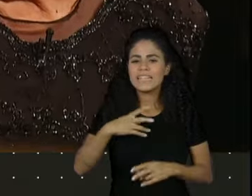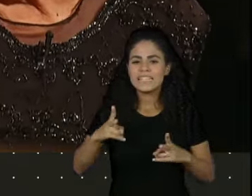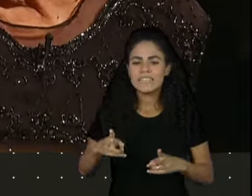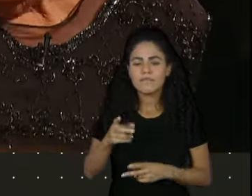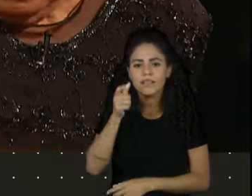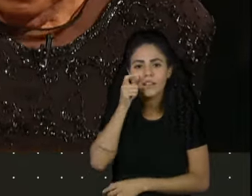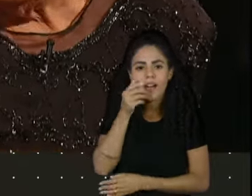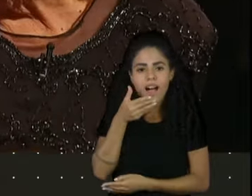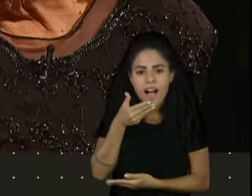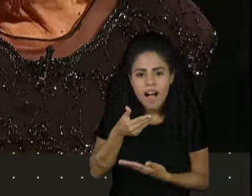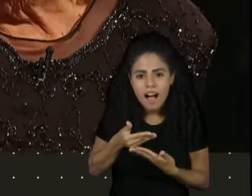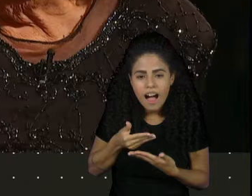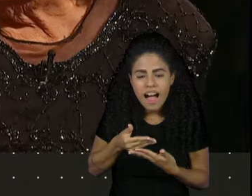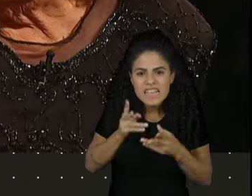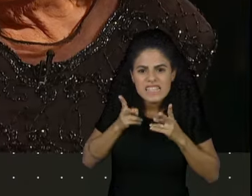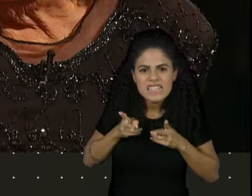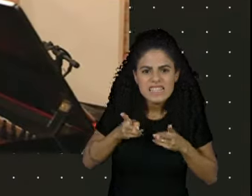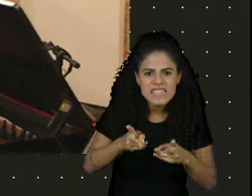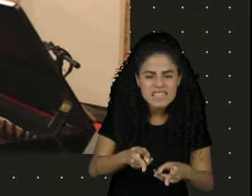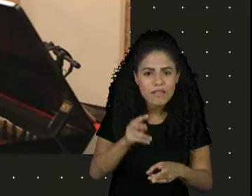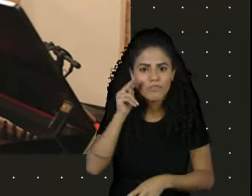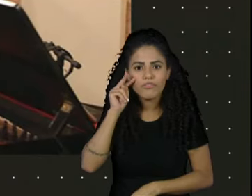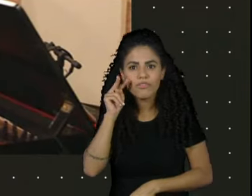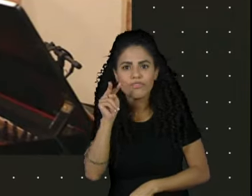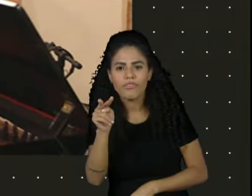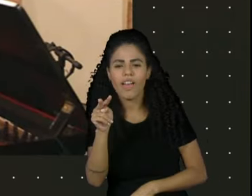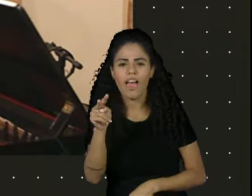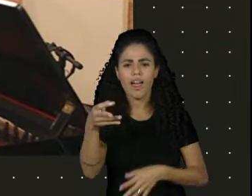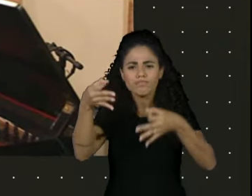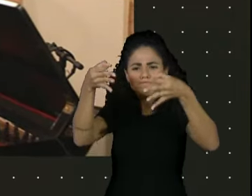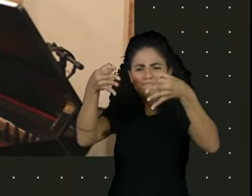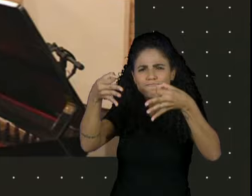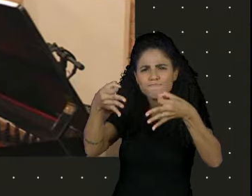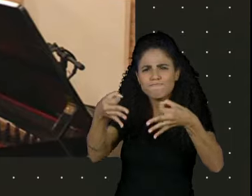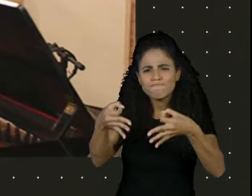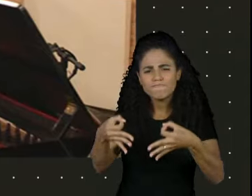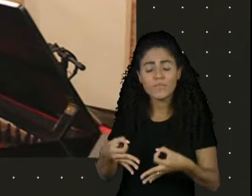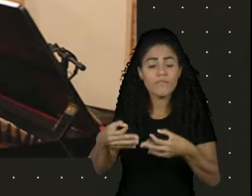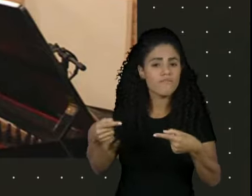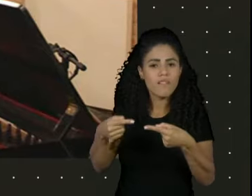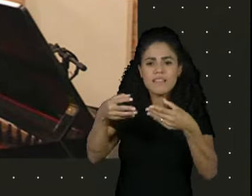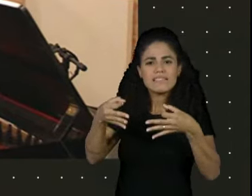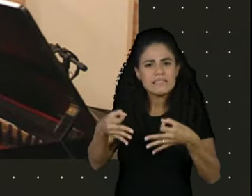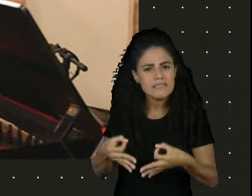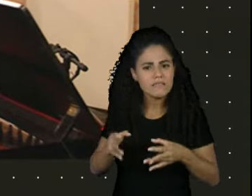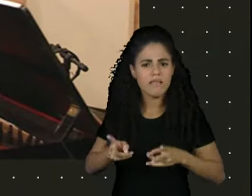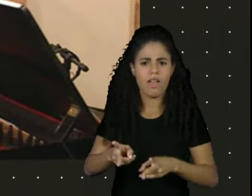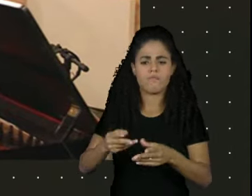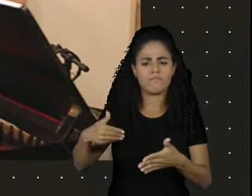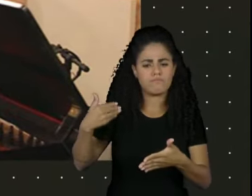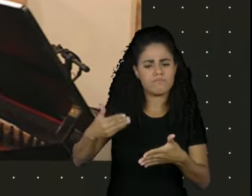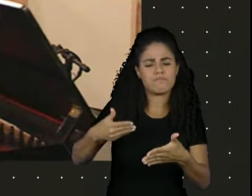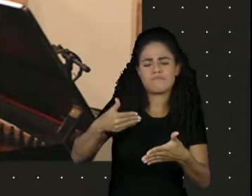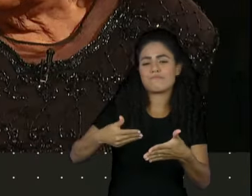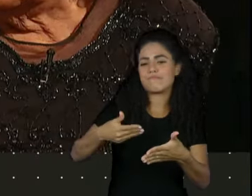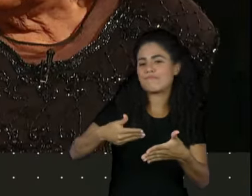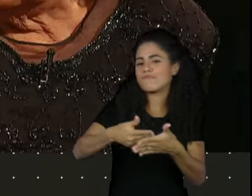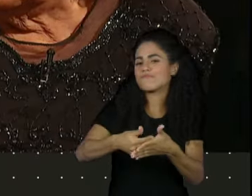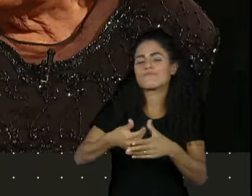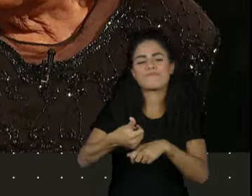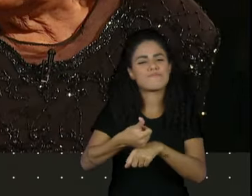de ver o rigor que ela dá à carreira dela, né?